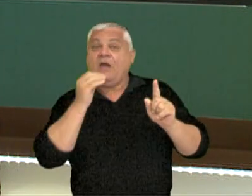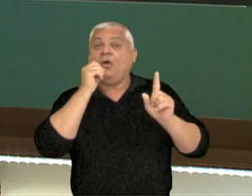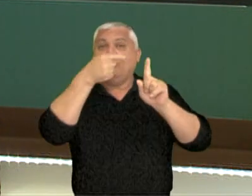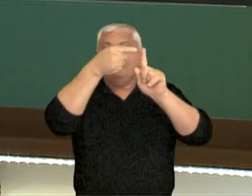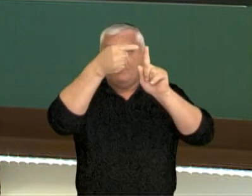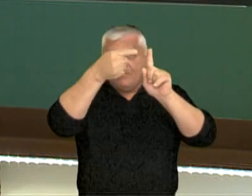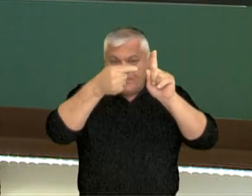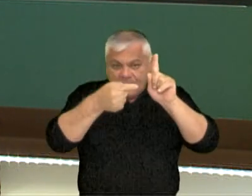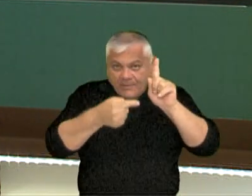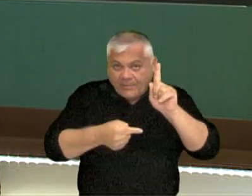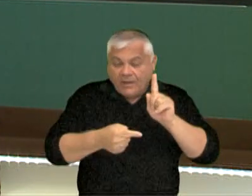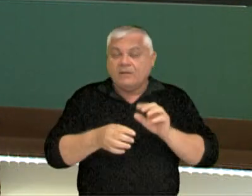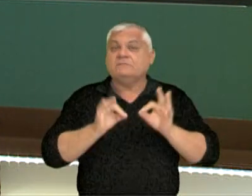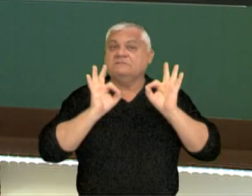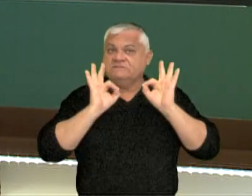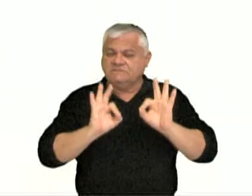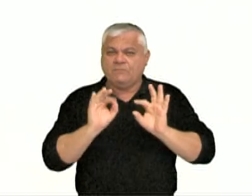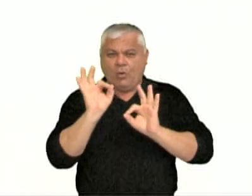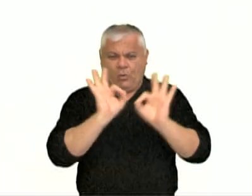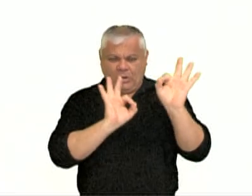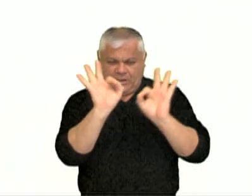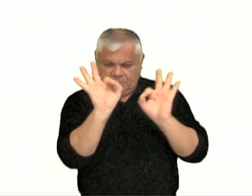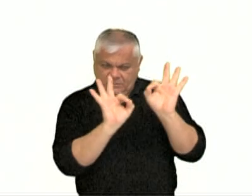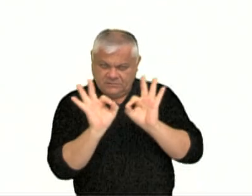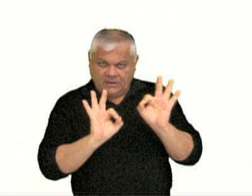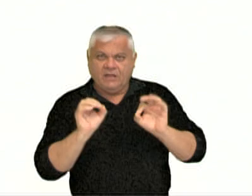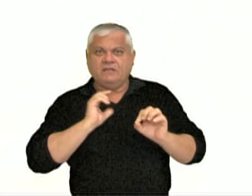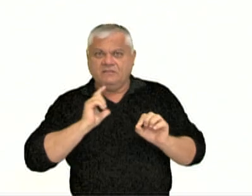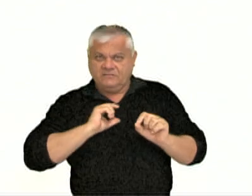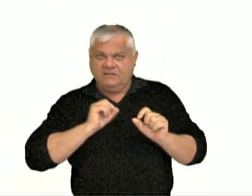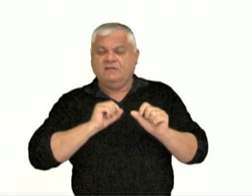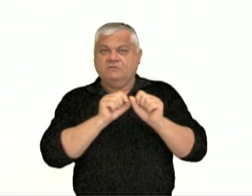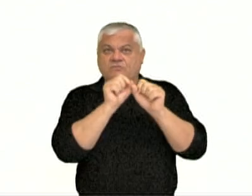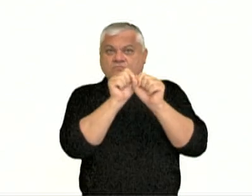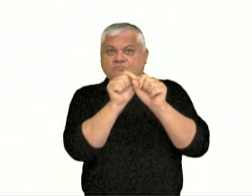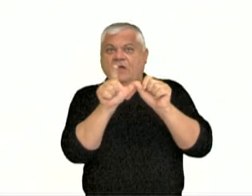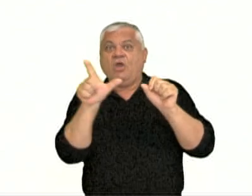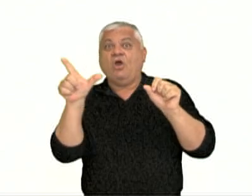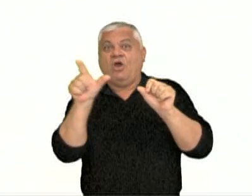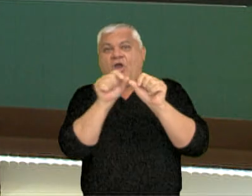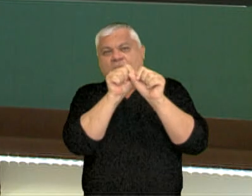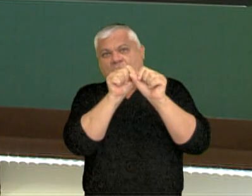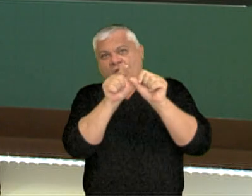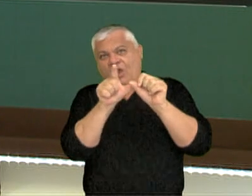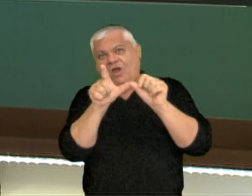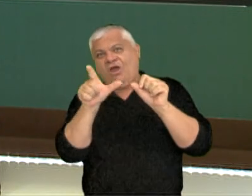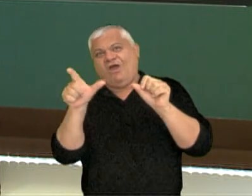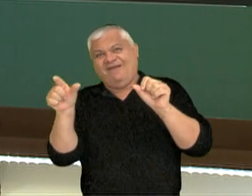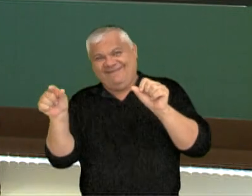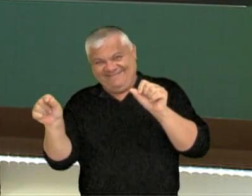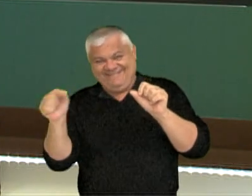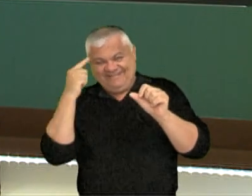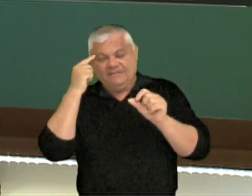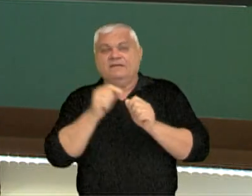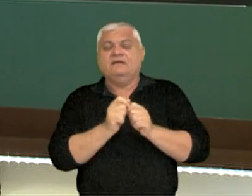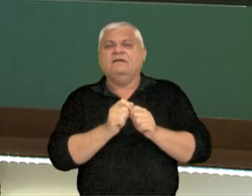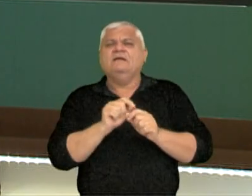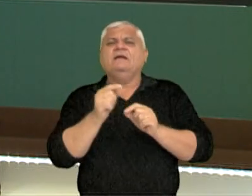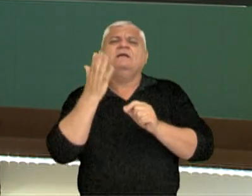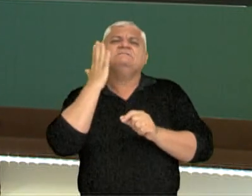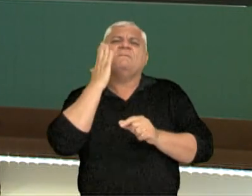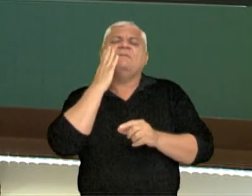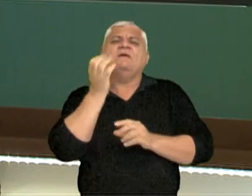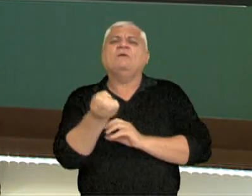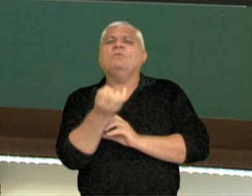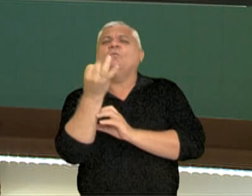estão posicionados, estão organizados do maior para o menor. Então ele quer saber quem tem